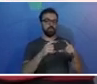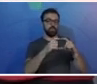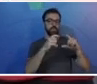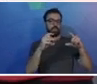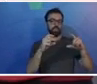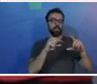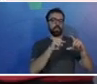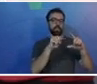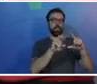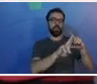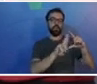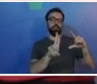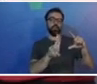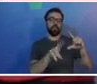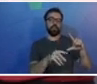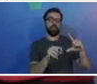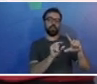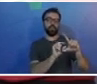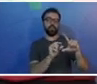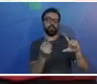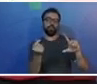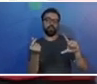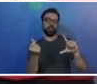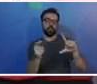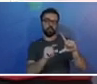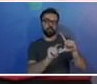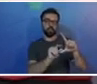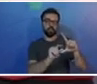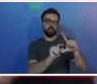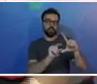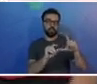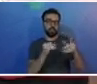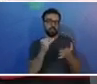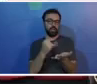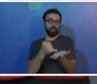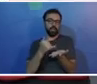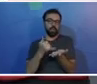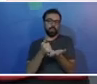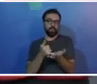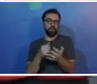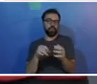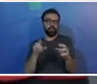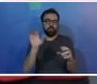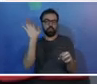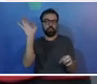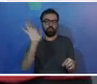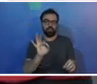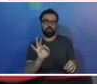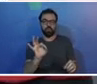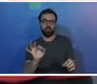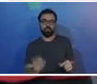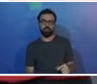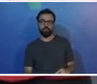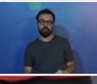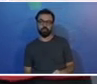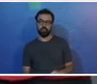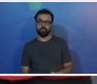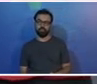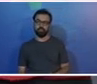na etiqueta, tem o preço, o valor que ele custa, e embaixo tem esse númerozinho. O que é esse